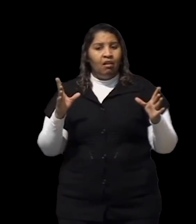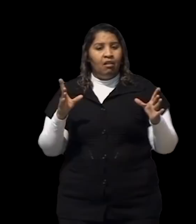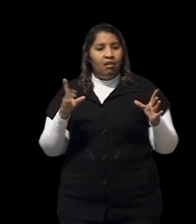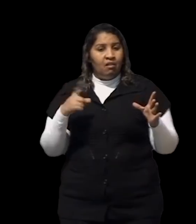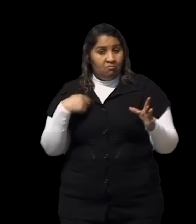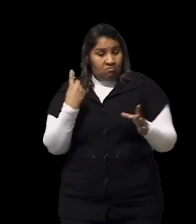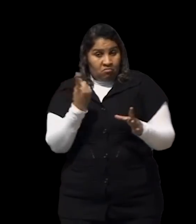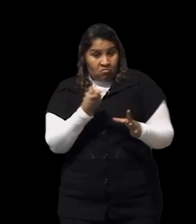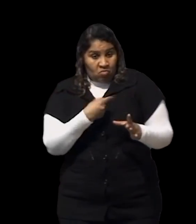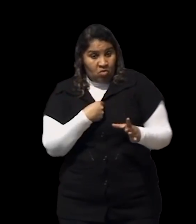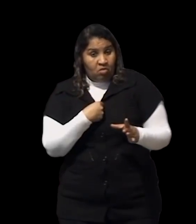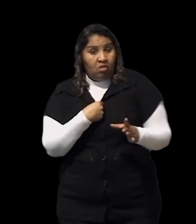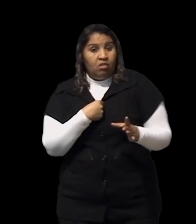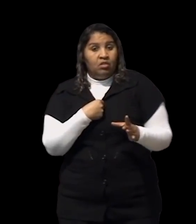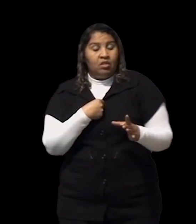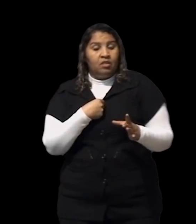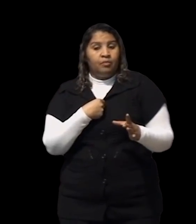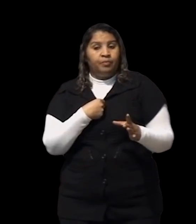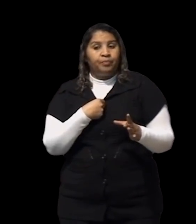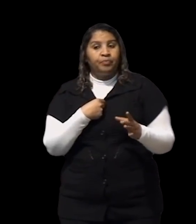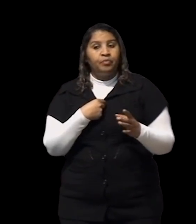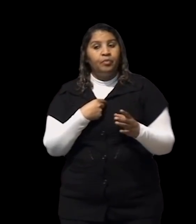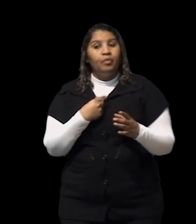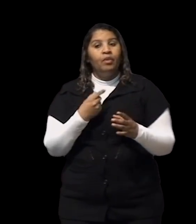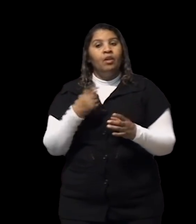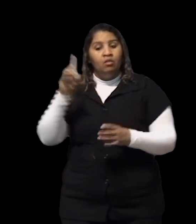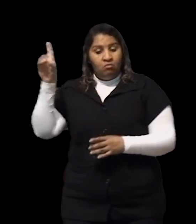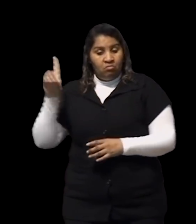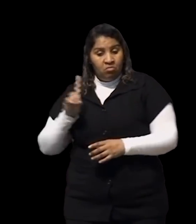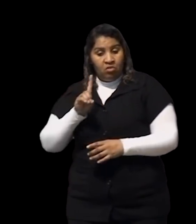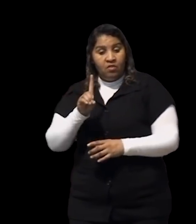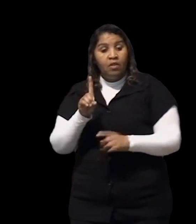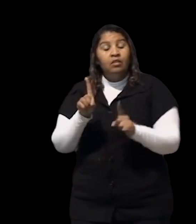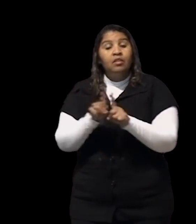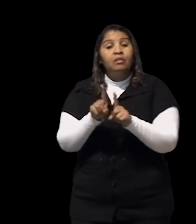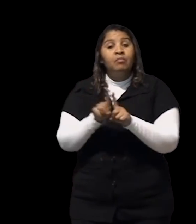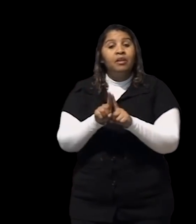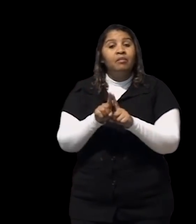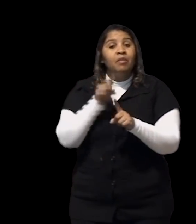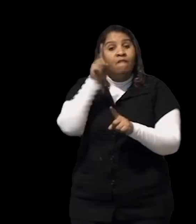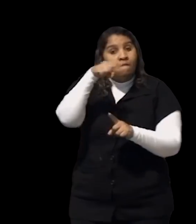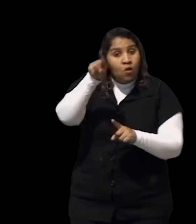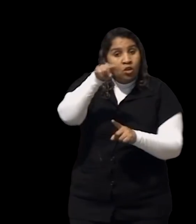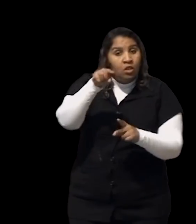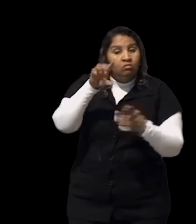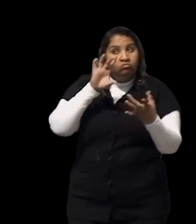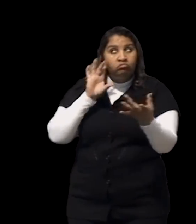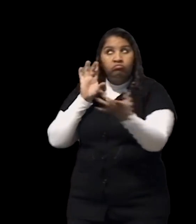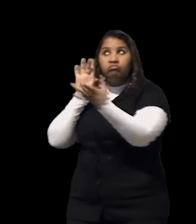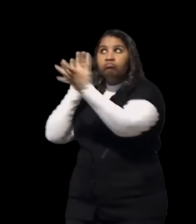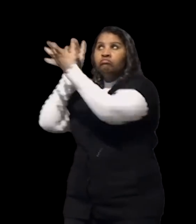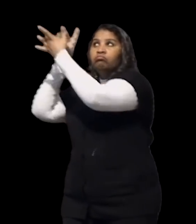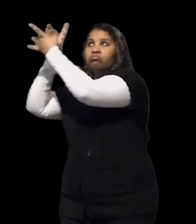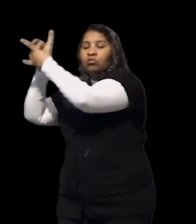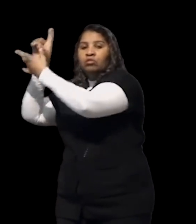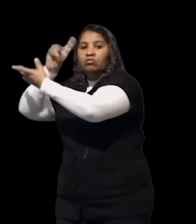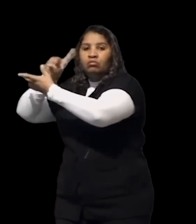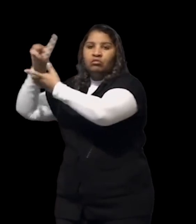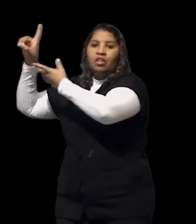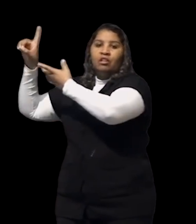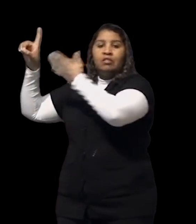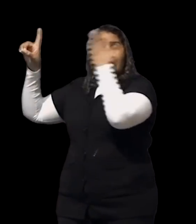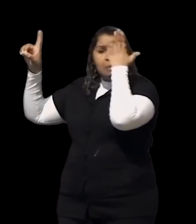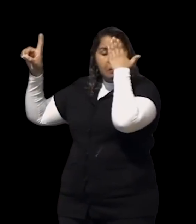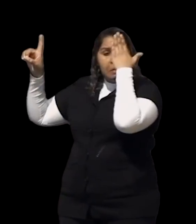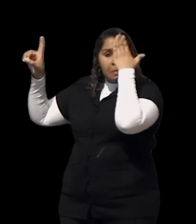desse lugar Episódio aí também para te levar para presença do pai e para que você entenda que Deus é